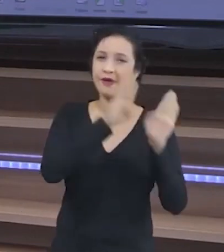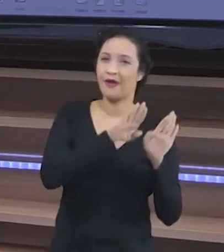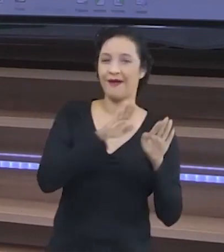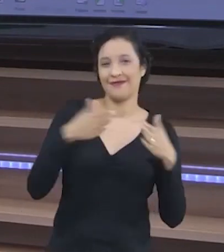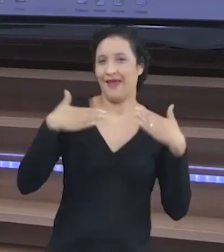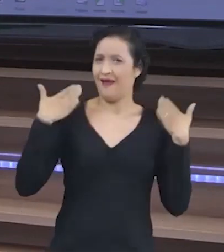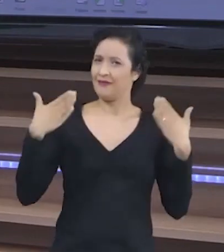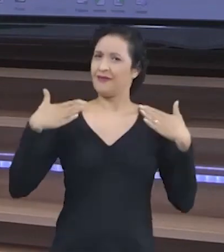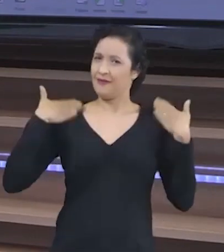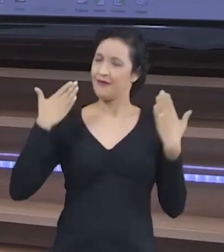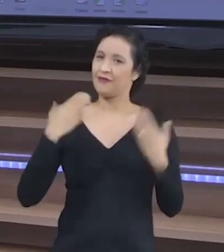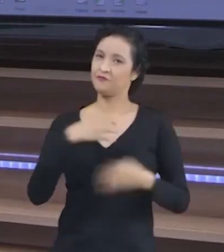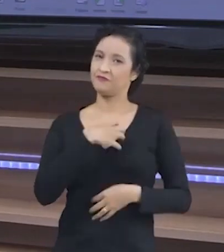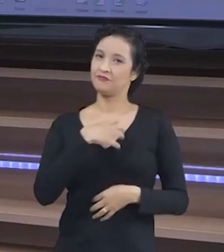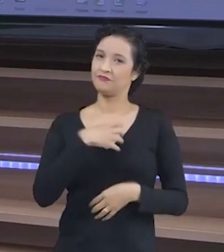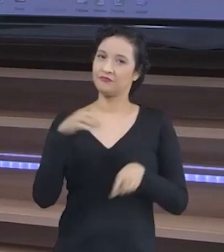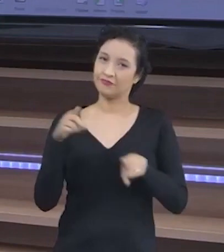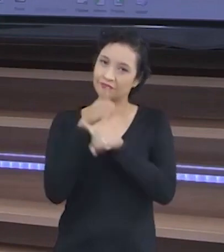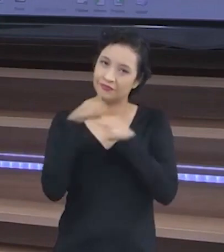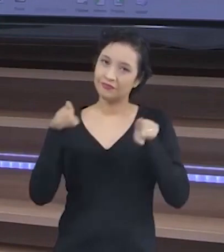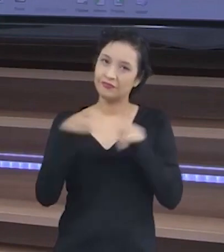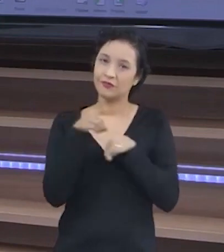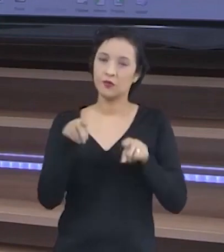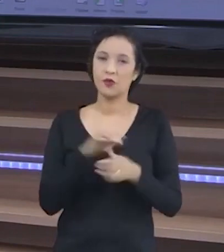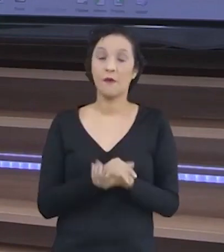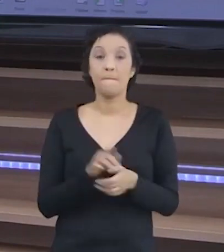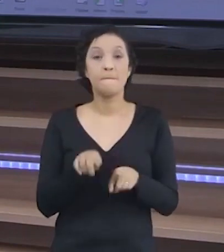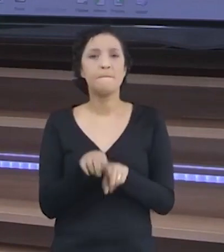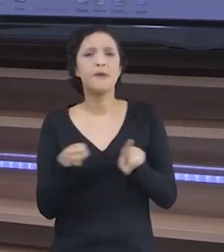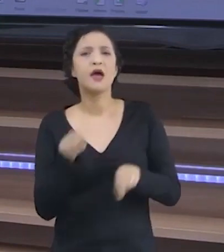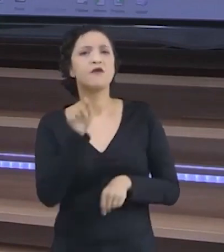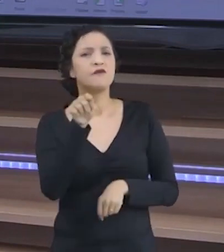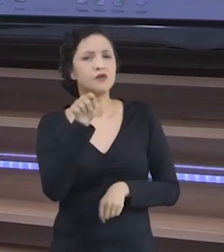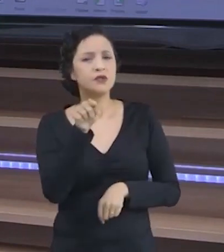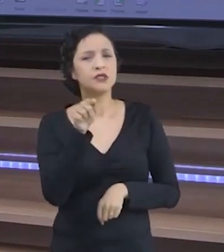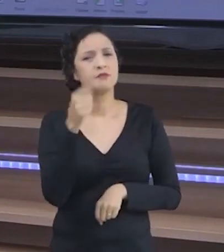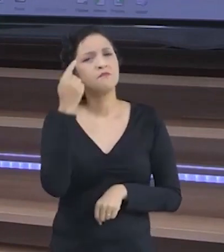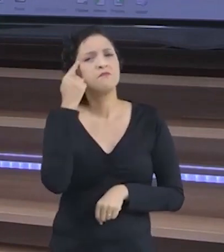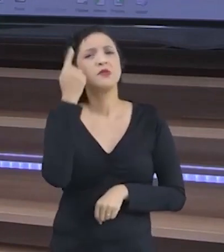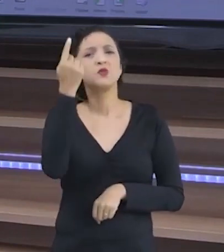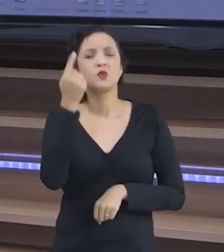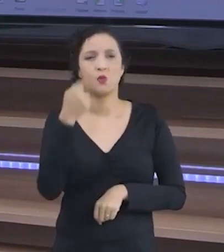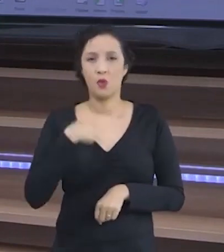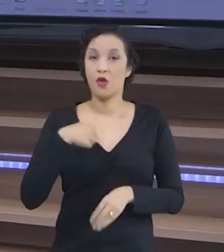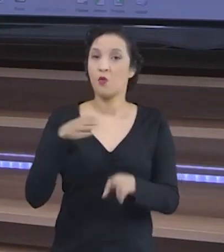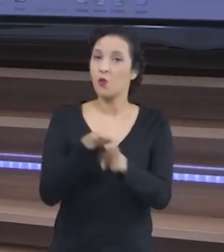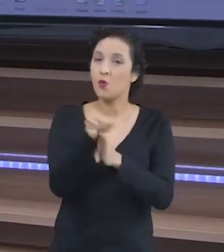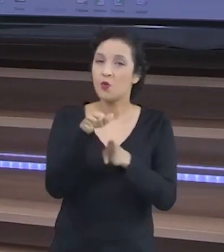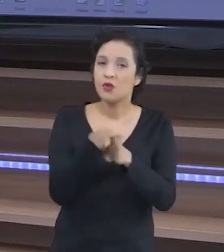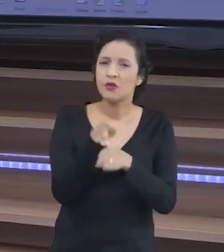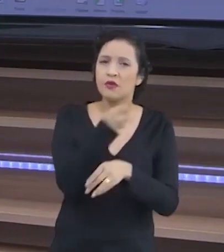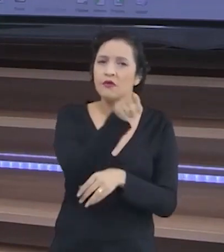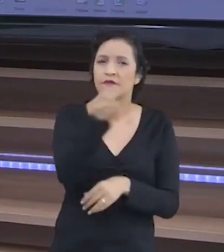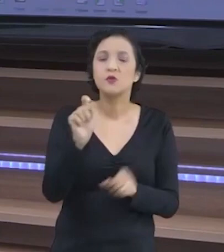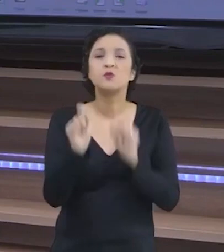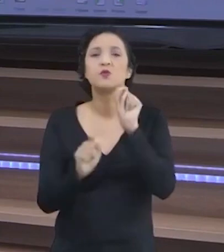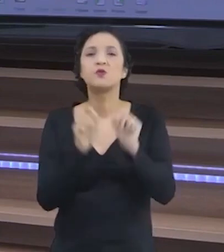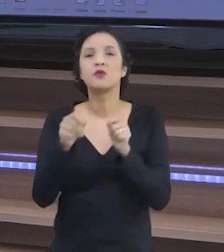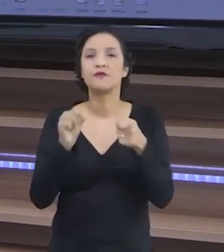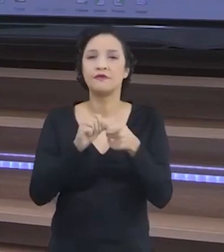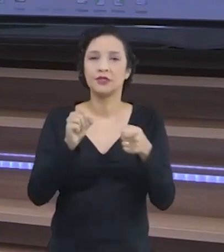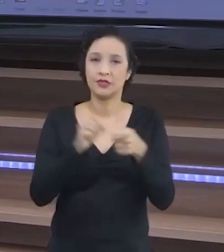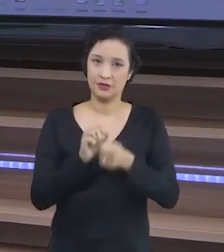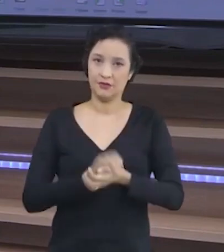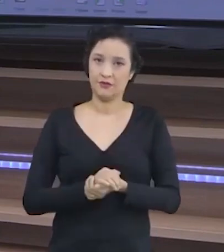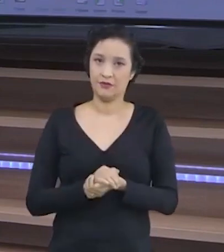transmitida na música. E aí eu pergunto, o que passou para vocês? Eu estava orientando vocês a fazerem o quê? A